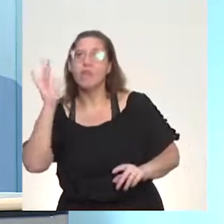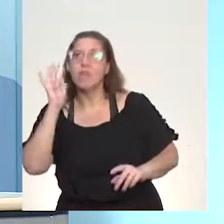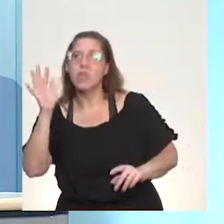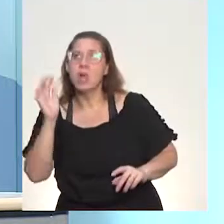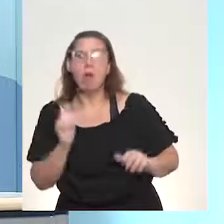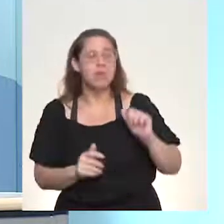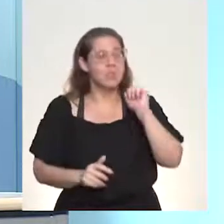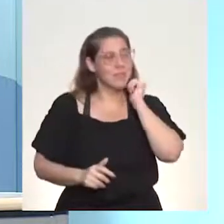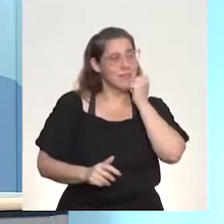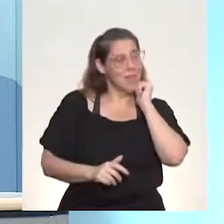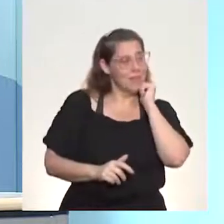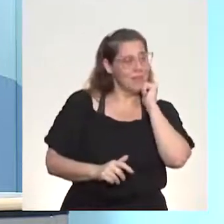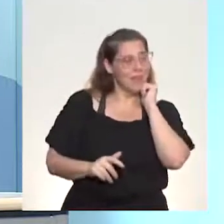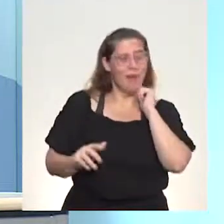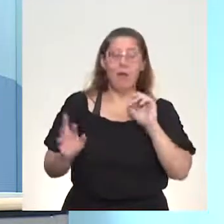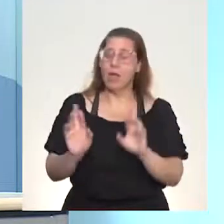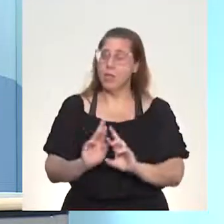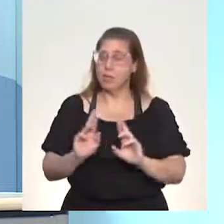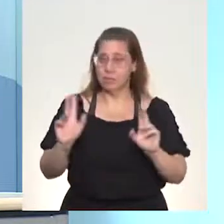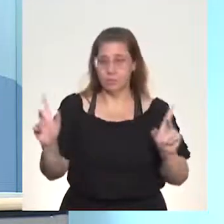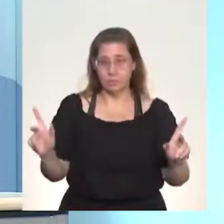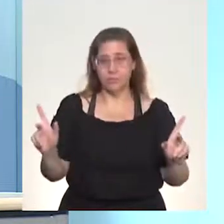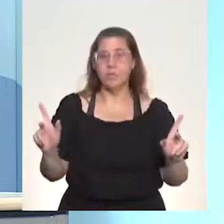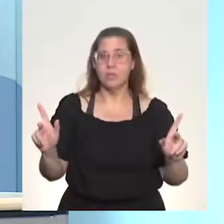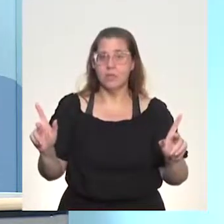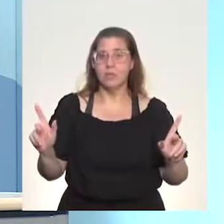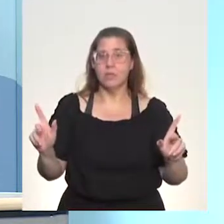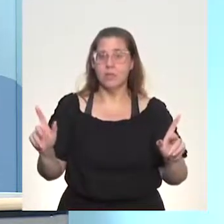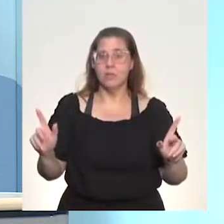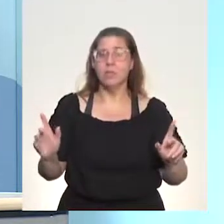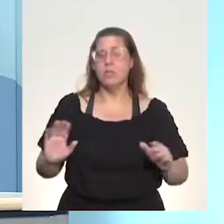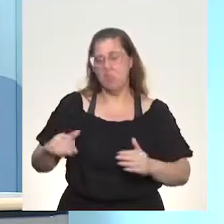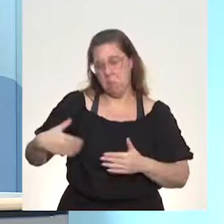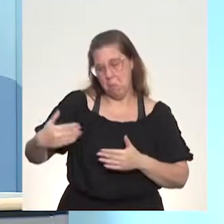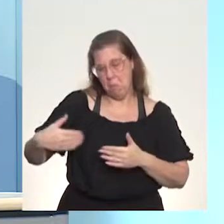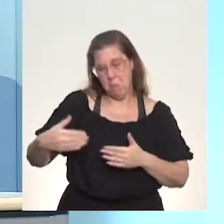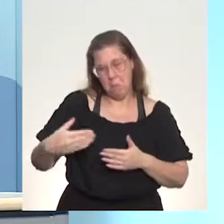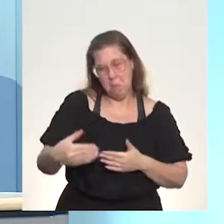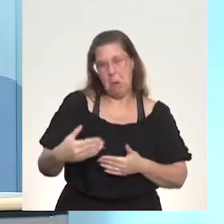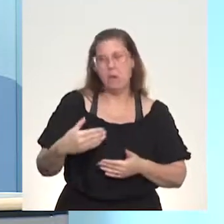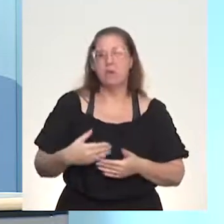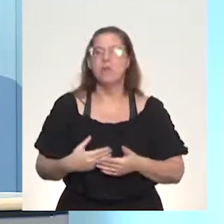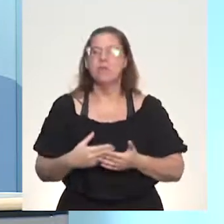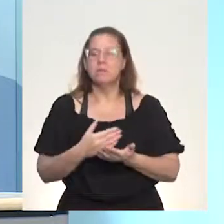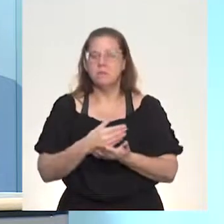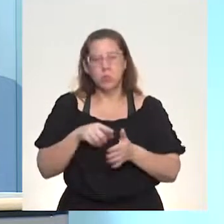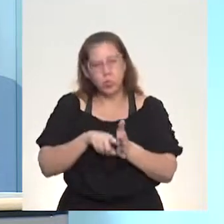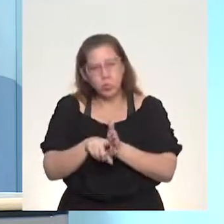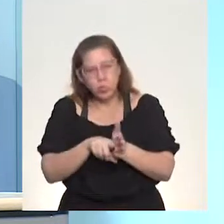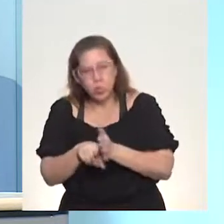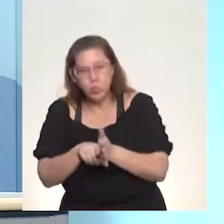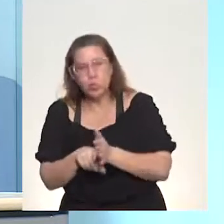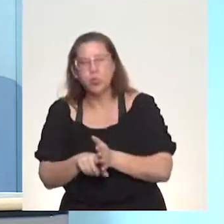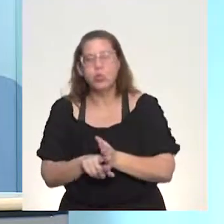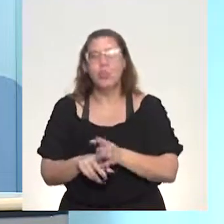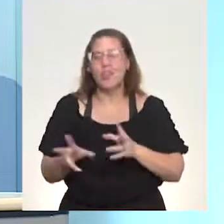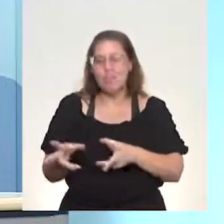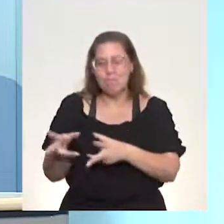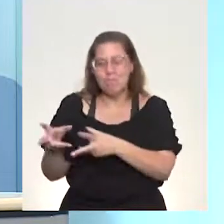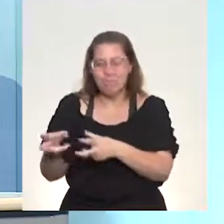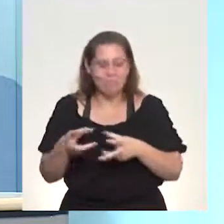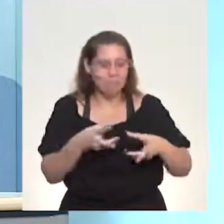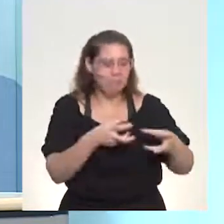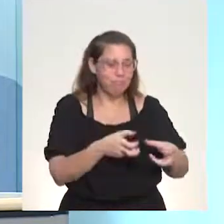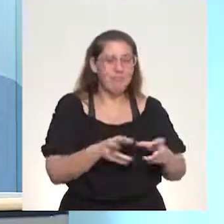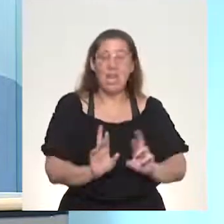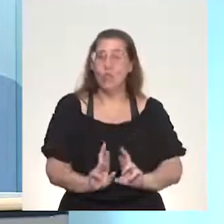tarde, no Renascimento, essa diferença ela ficou ainda mais consolidada, né, dos aspectos do que um aborda e do